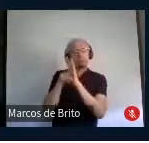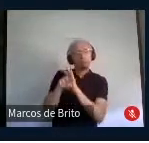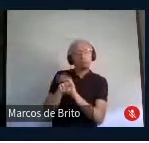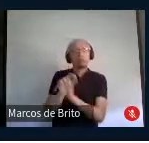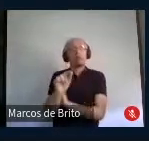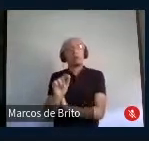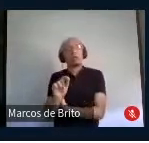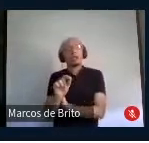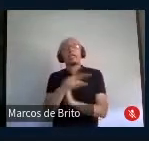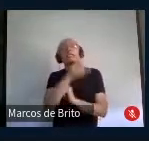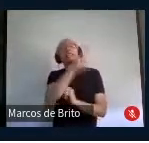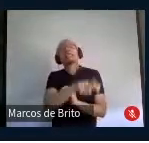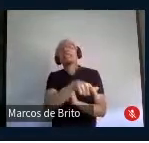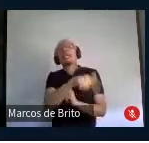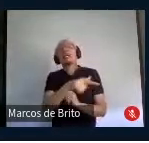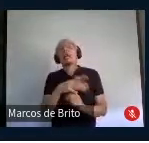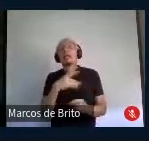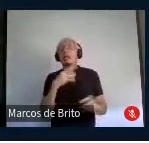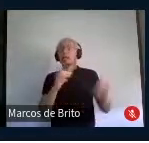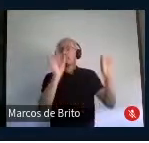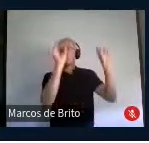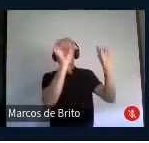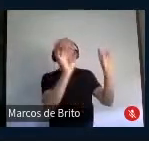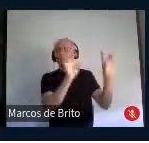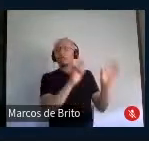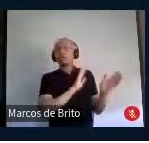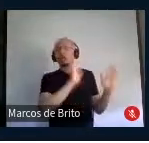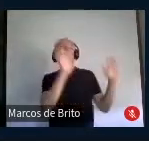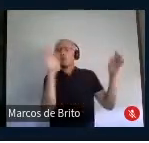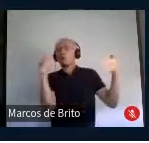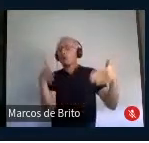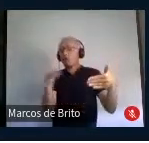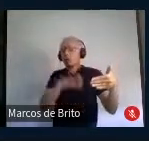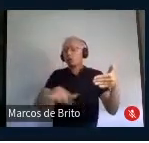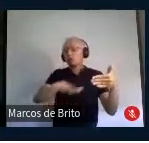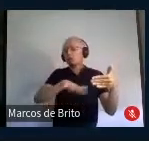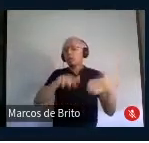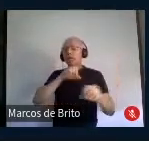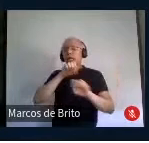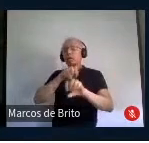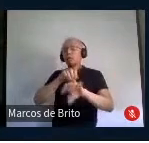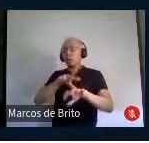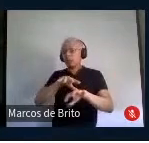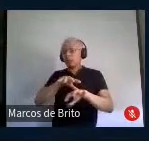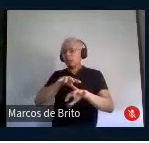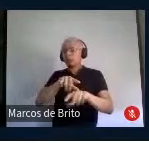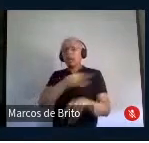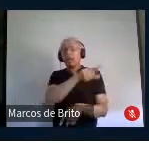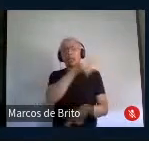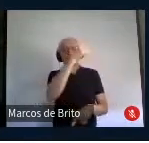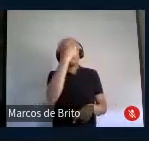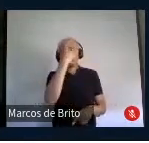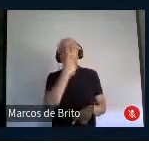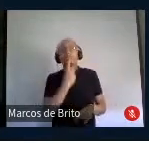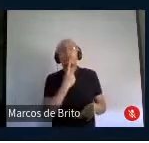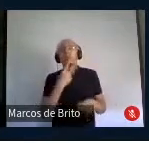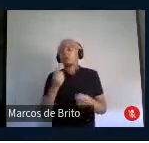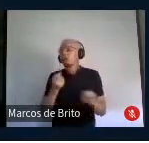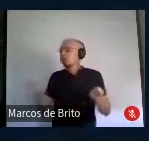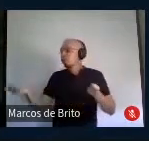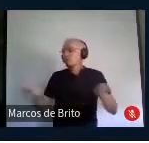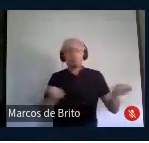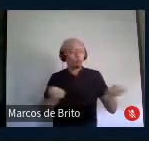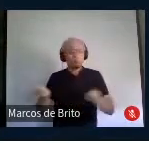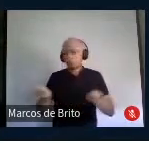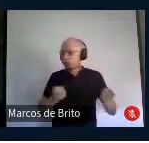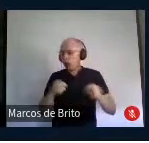é um intérprete especialista para atuar na área da educação. Ele deverá ter um perfil para intermediar as relações entre